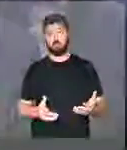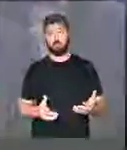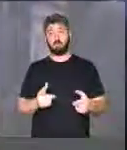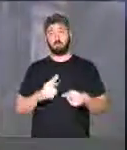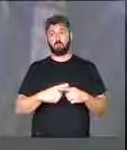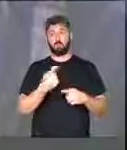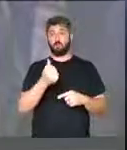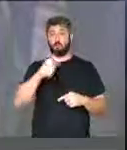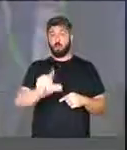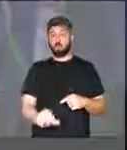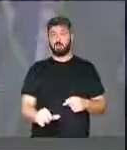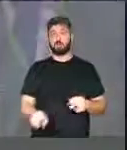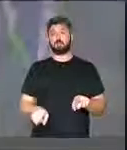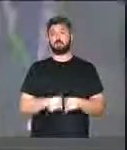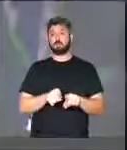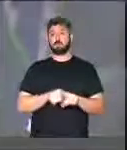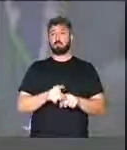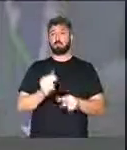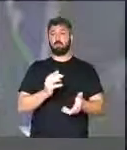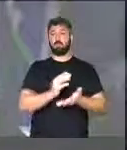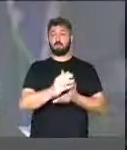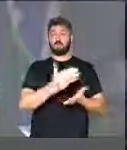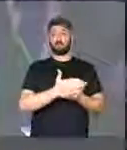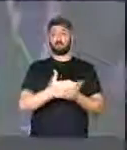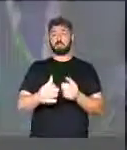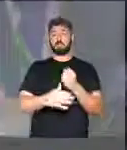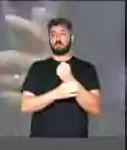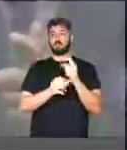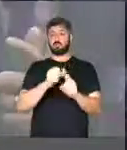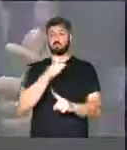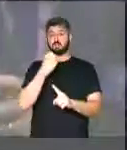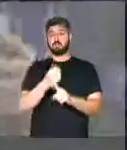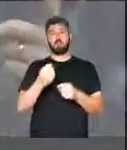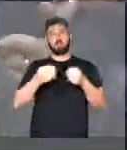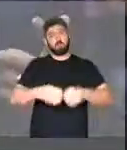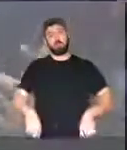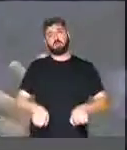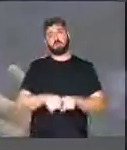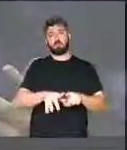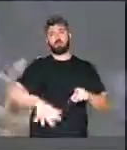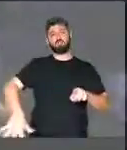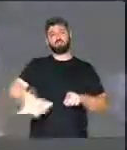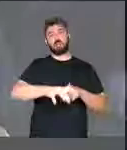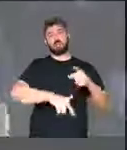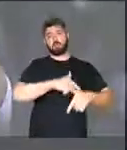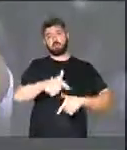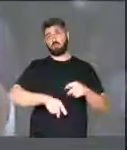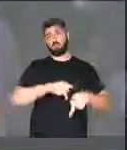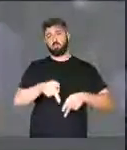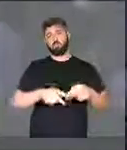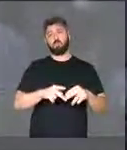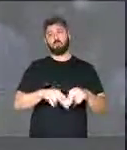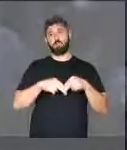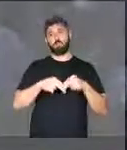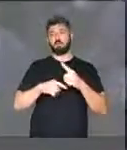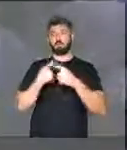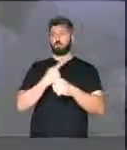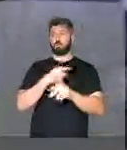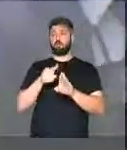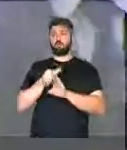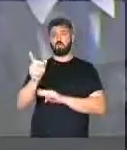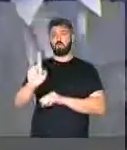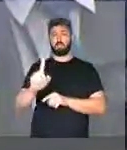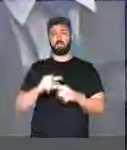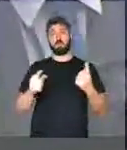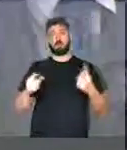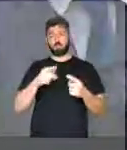um valor menor do financiamento da Seguridade Social. E é um prejuízo para o conjunto dos trabalhadores, mas por isso o PDT vota não,